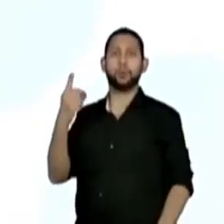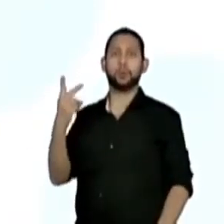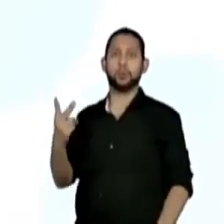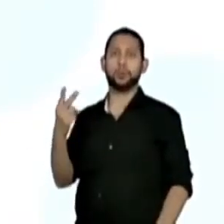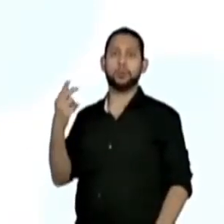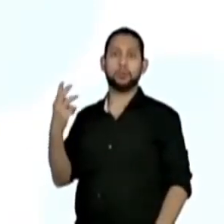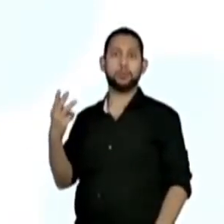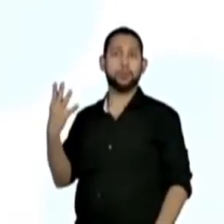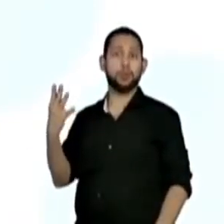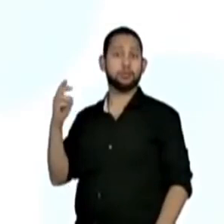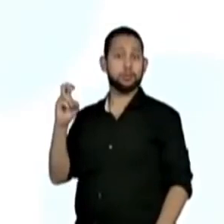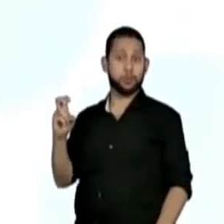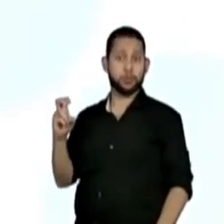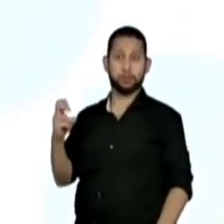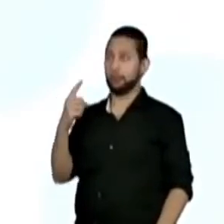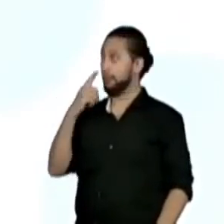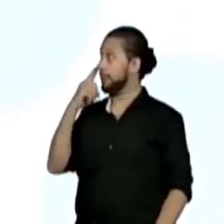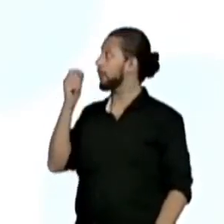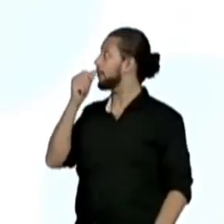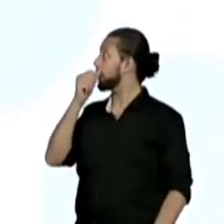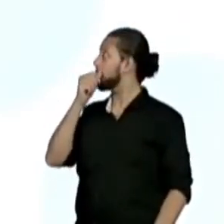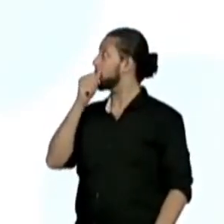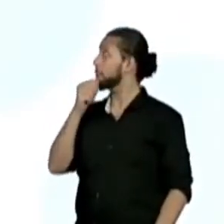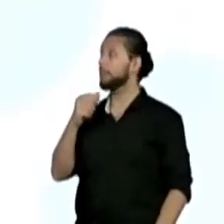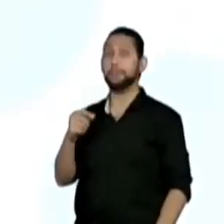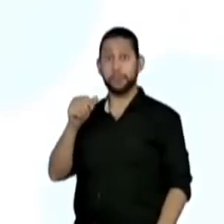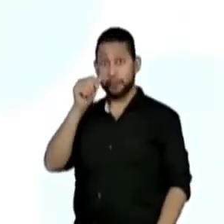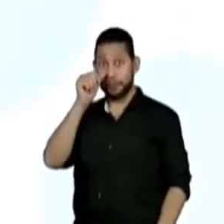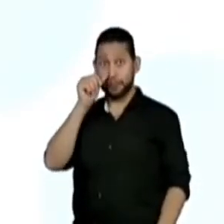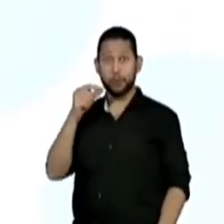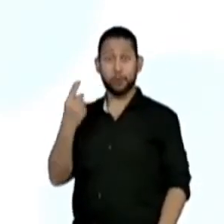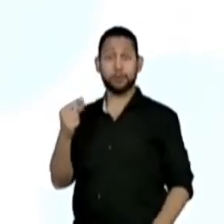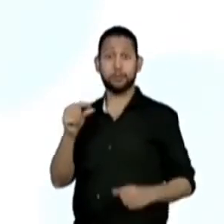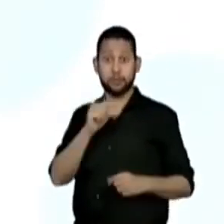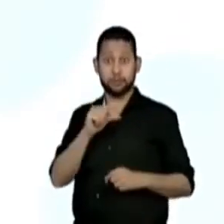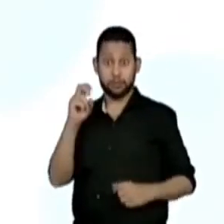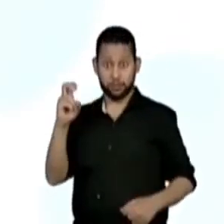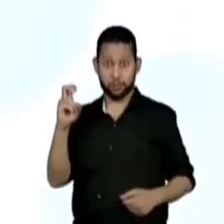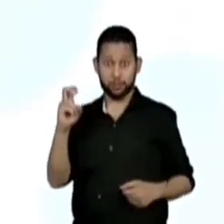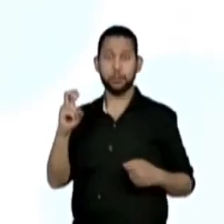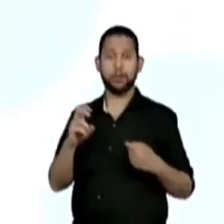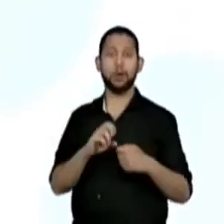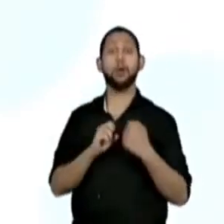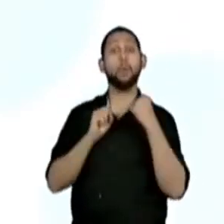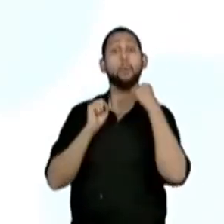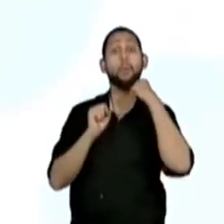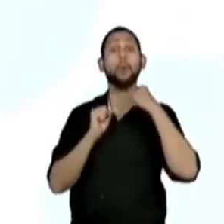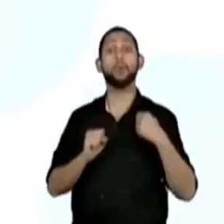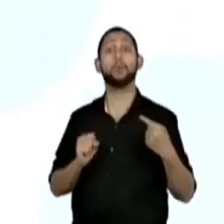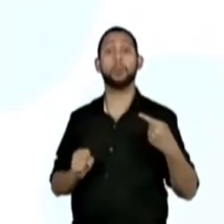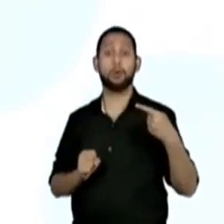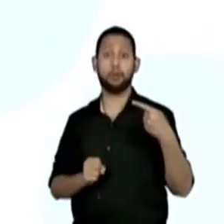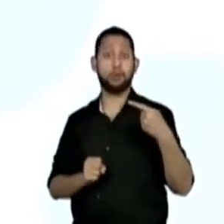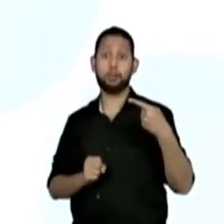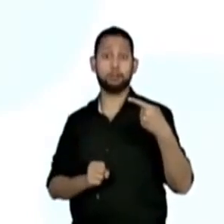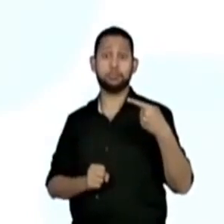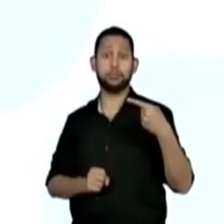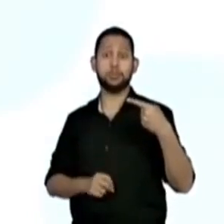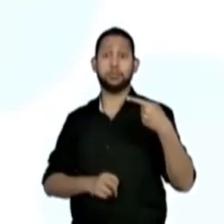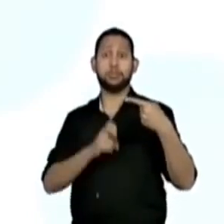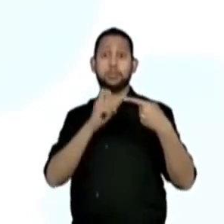3 4 5 ok tenho cinco aqui por fileira E aí eu podia ter realizado é por